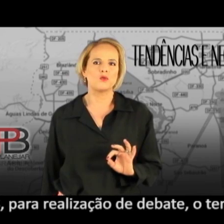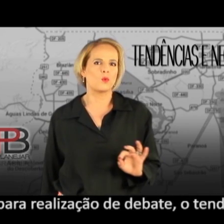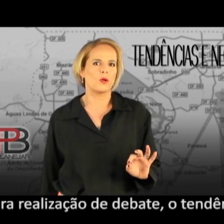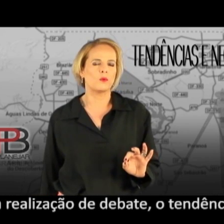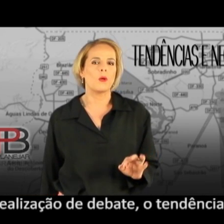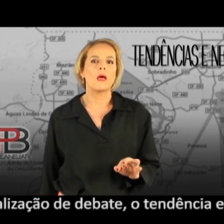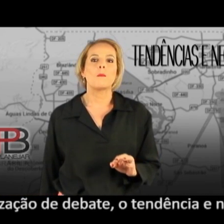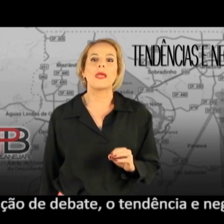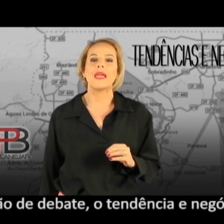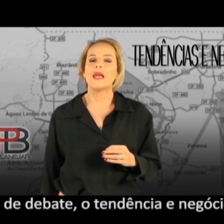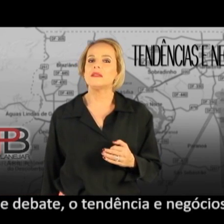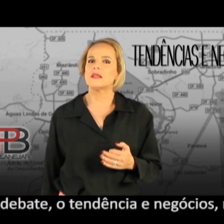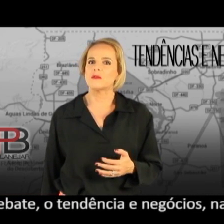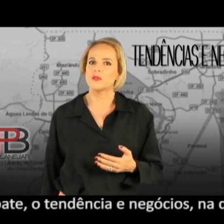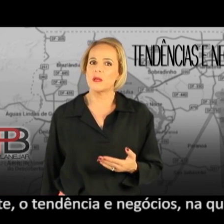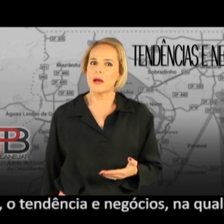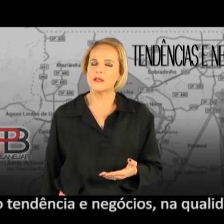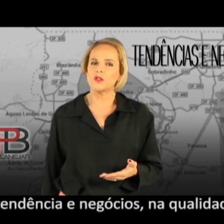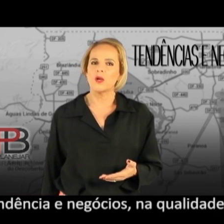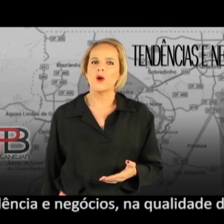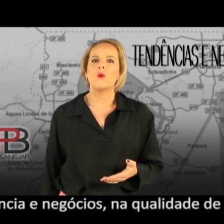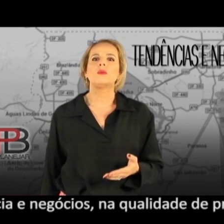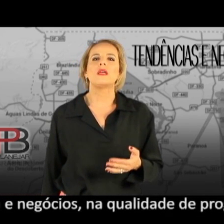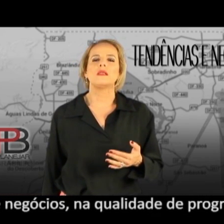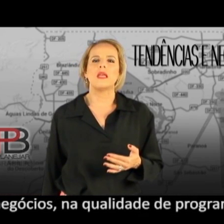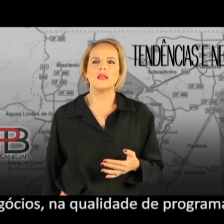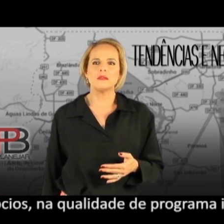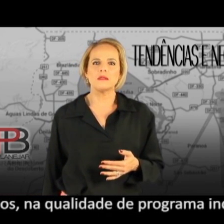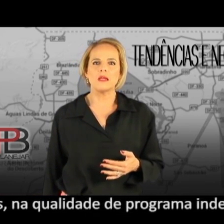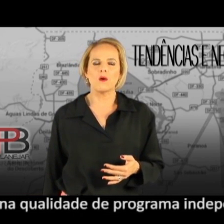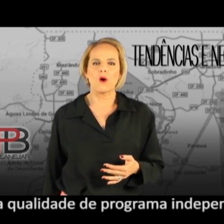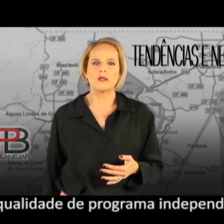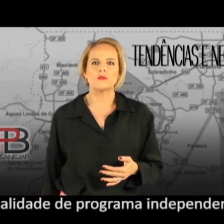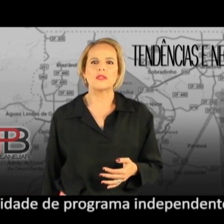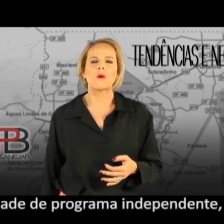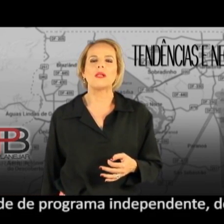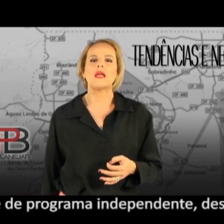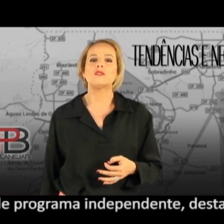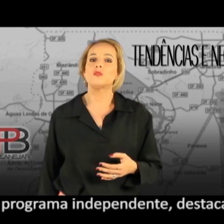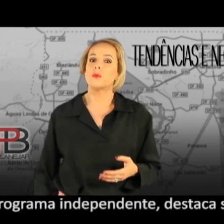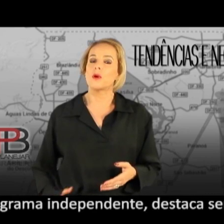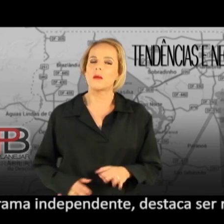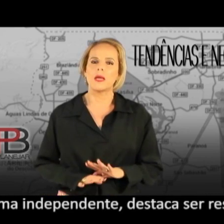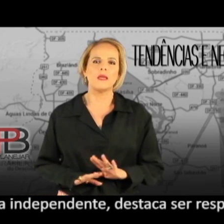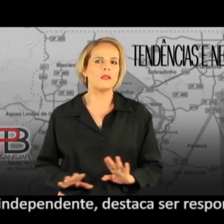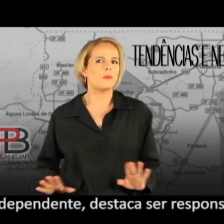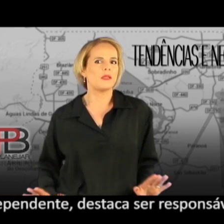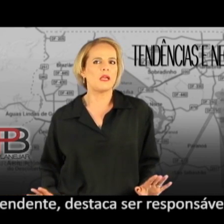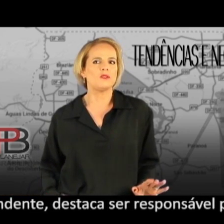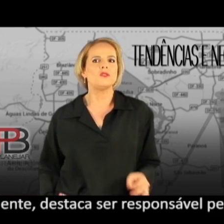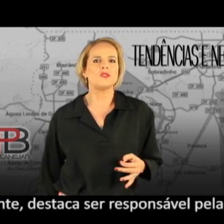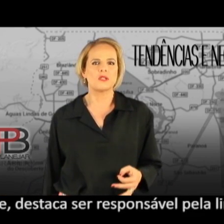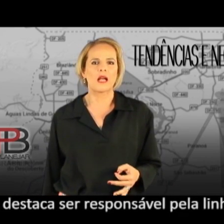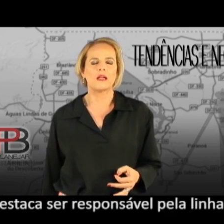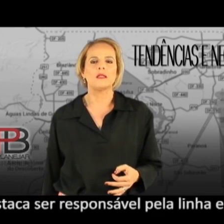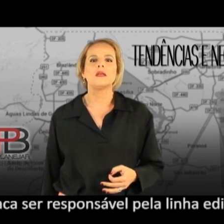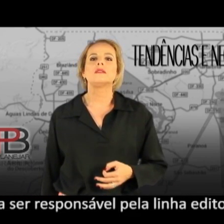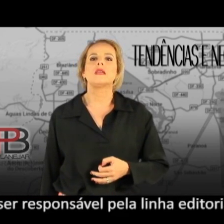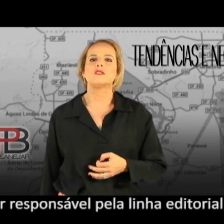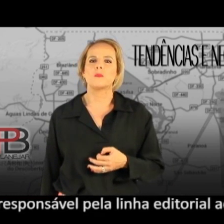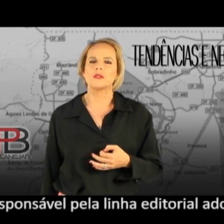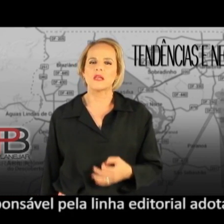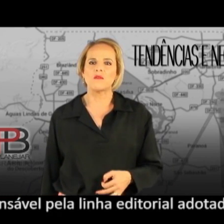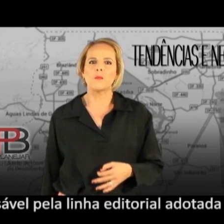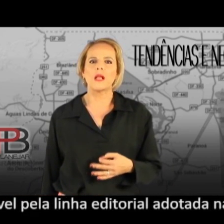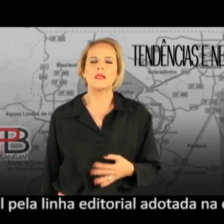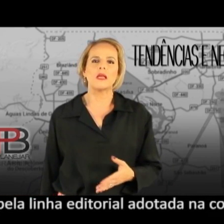2012-05101-02666, dígito 8, para realização de debate, o Tendências e Negócios, na qualidade de programa independente, destaca